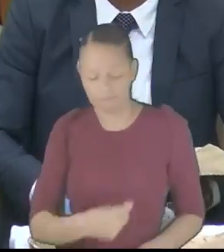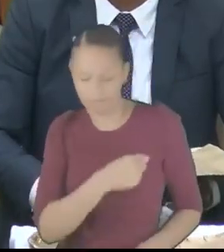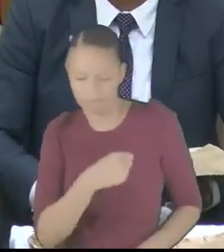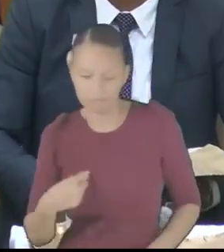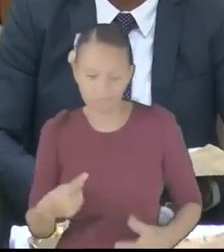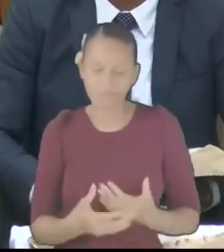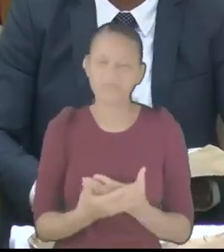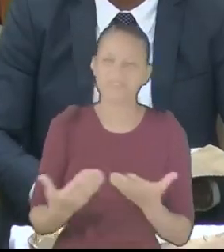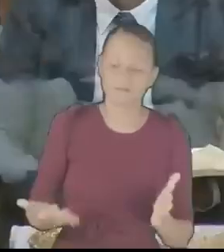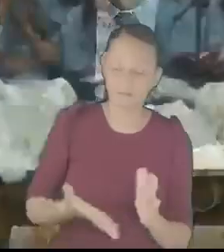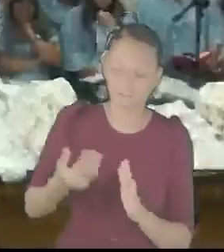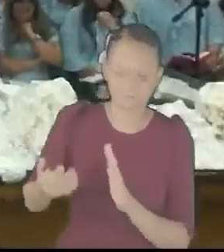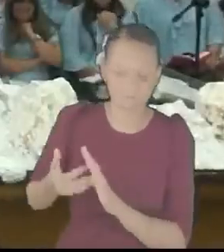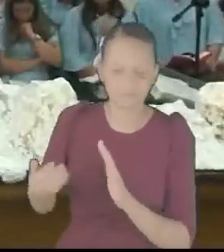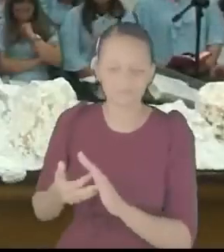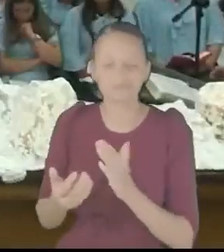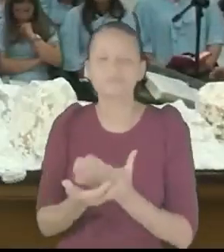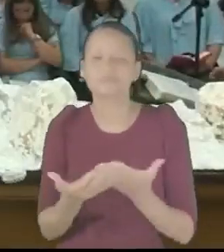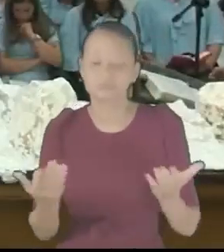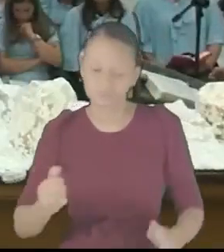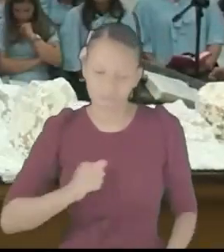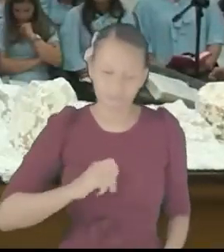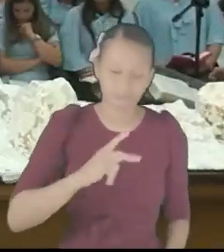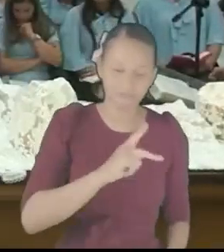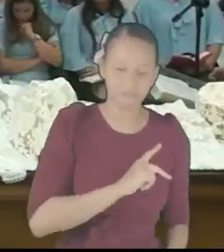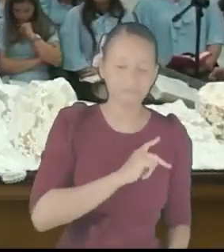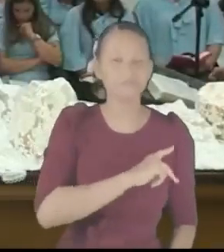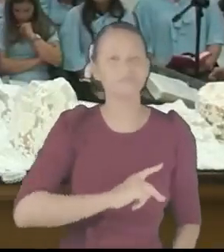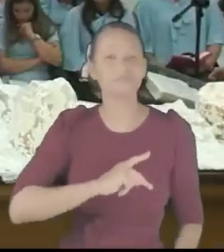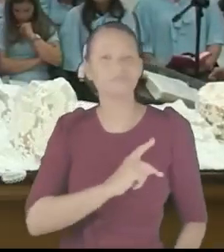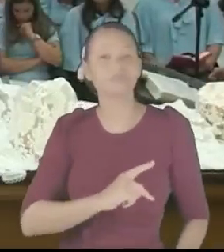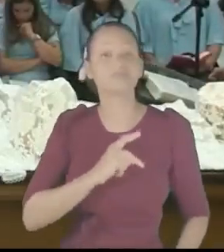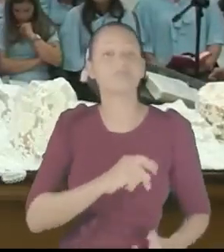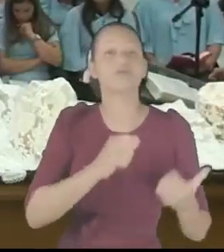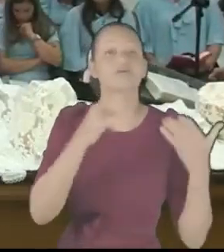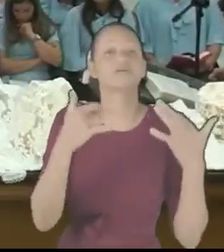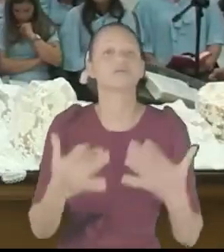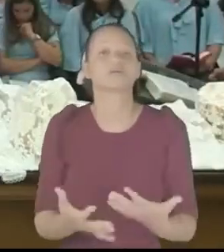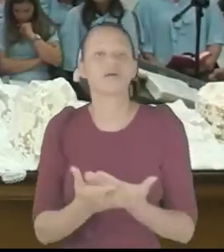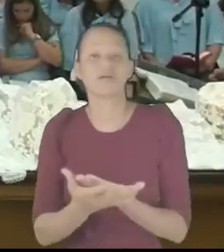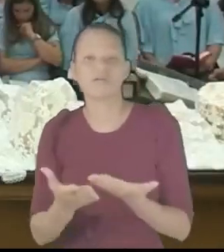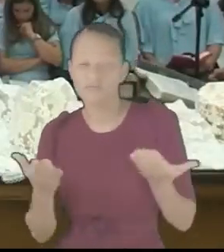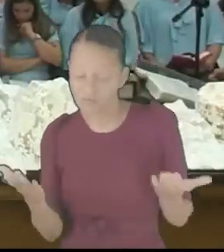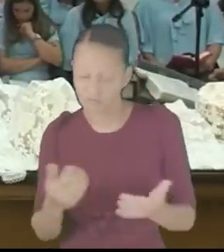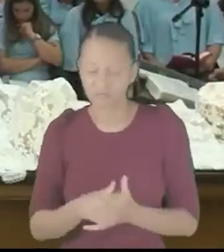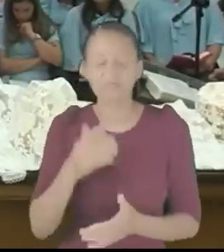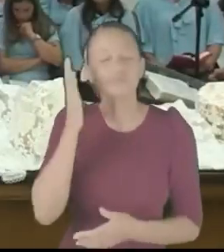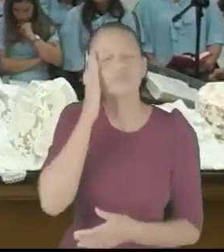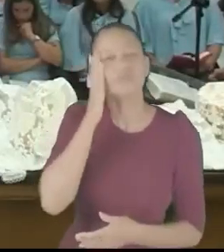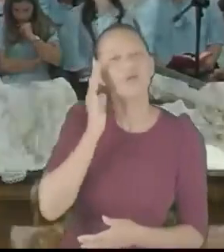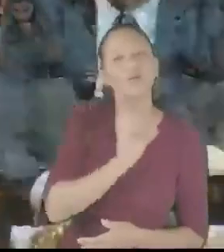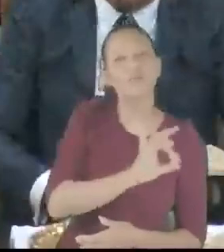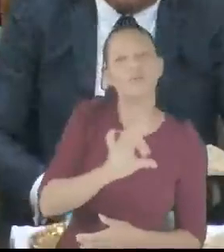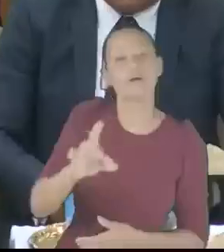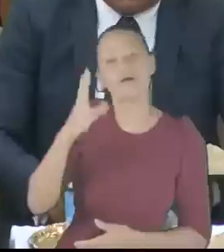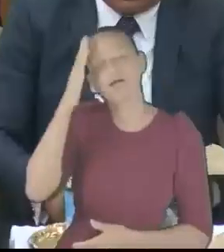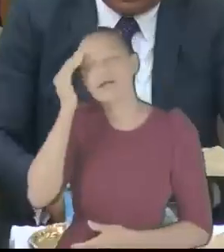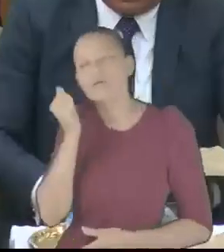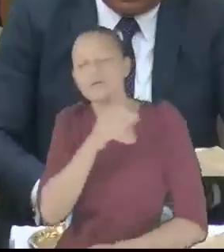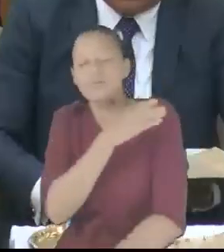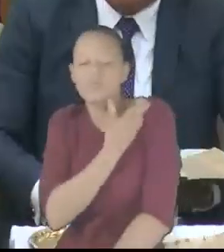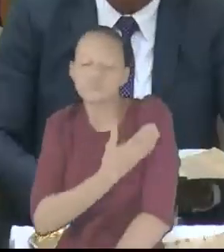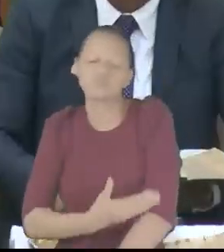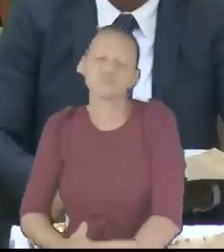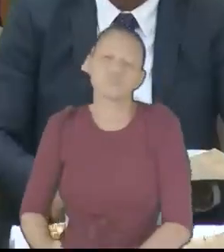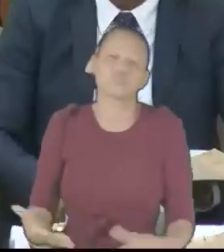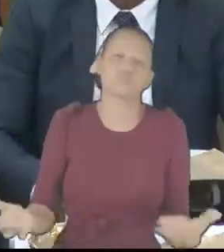riscada, foi removida. E o apóstolo São Paulo, quando ele falou isso, os seus leitores entendiam, porque eles sabiam desse costume.